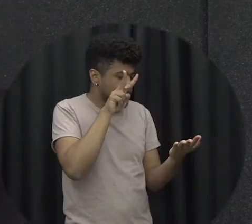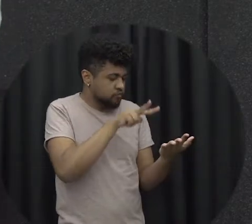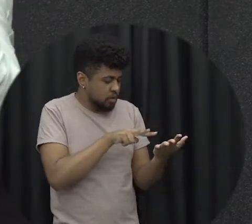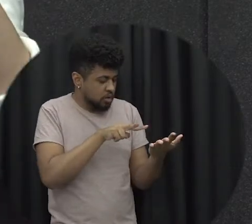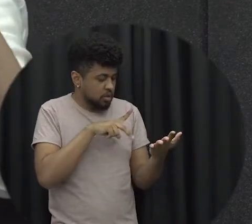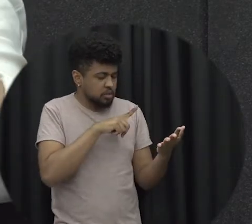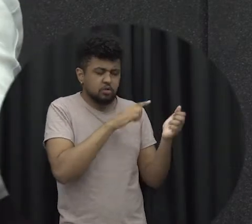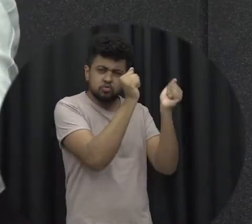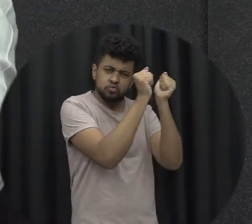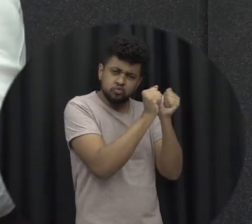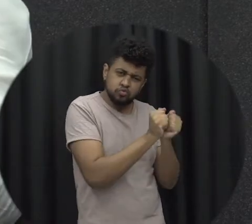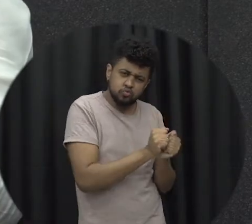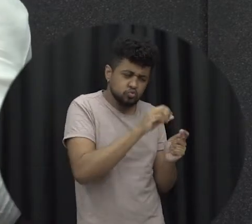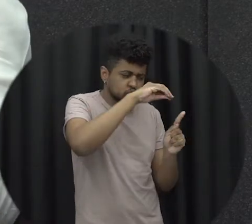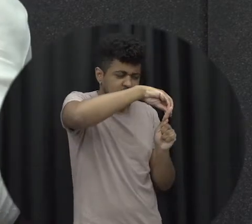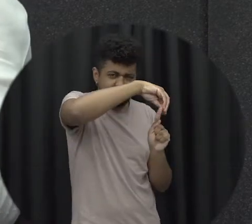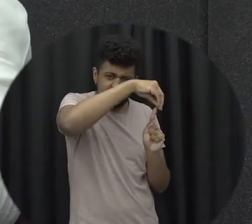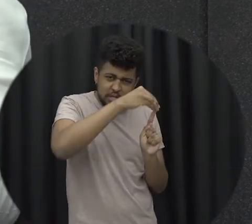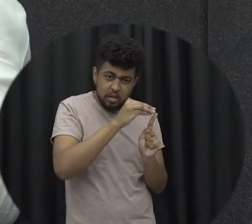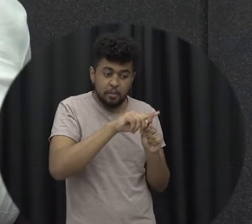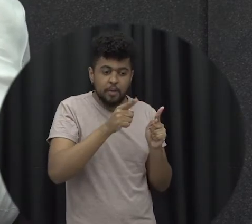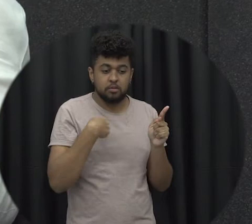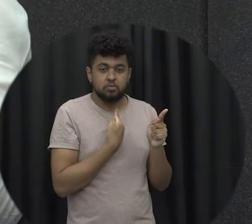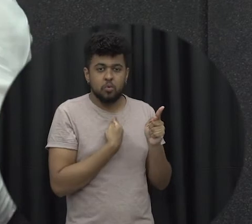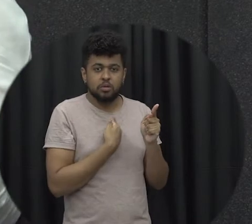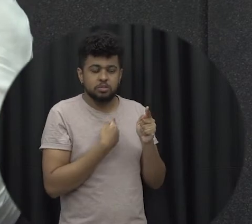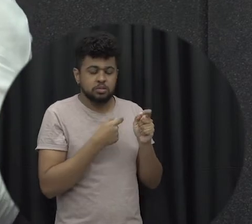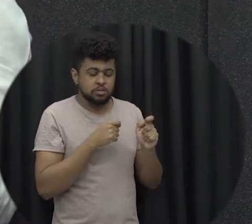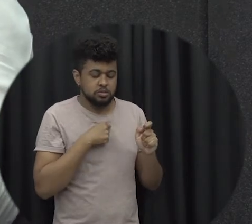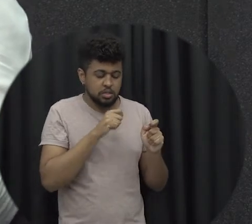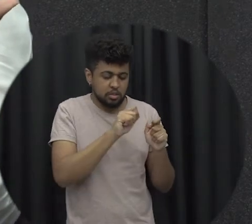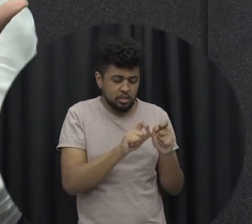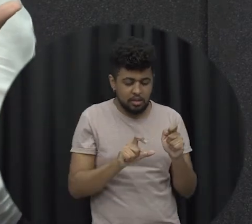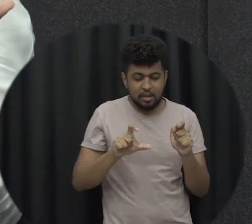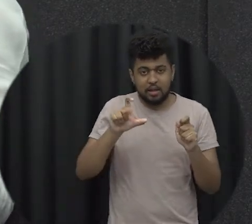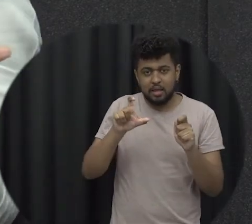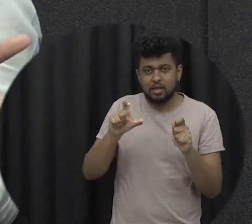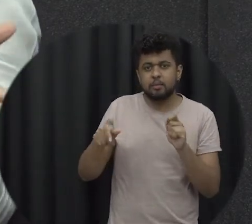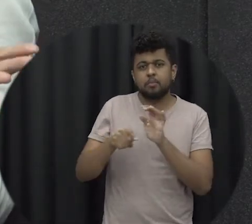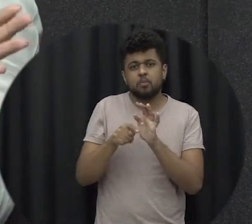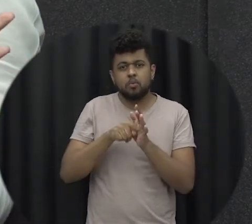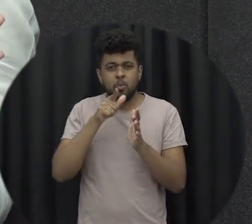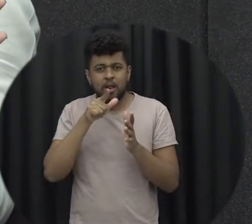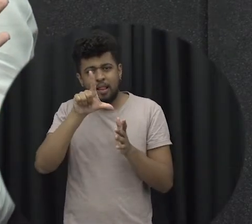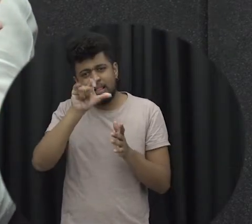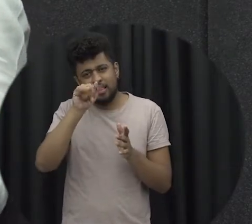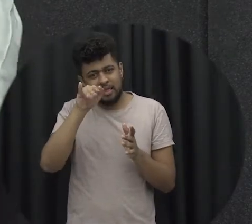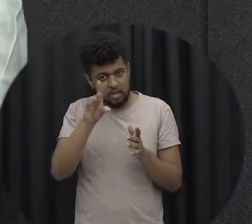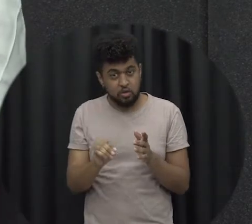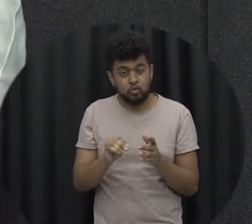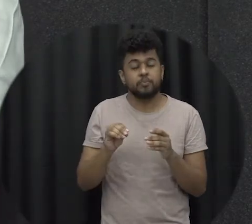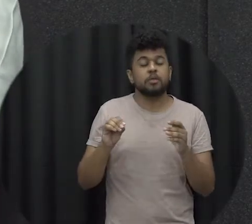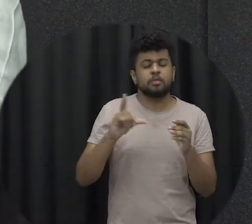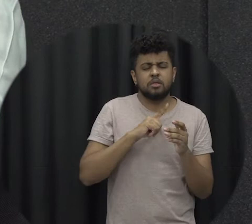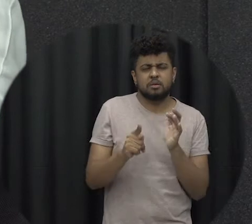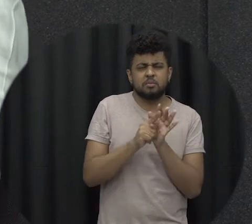tem um conjunto de células, mas a gente cresce ou em meio líquido, então imagina um caldo. A kombucha, você já viu com certeza, né? Que